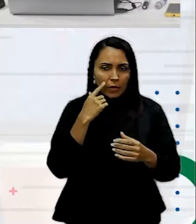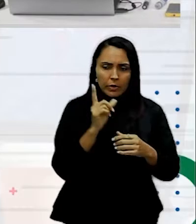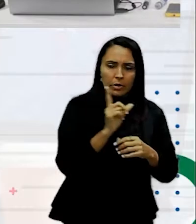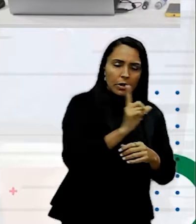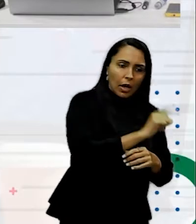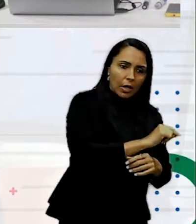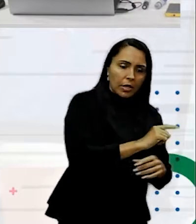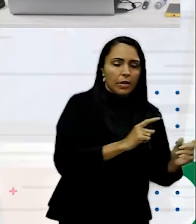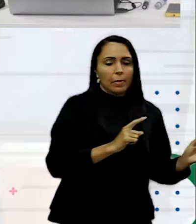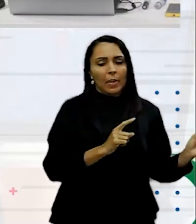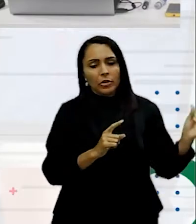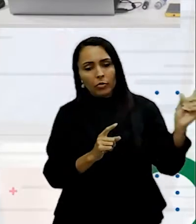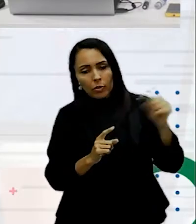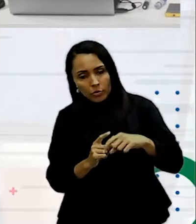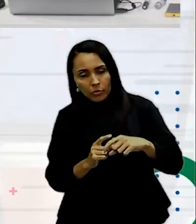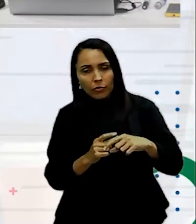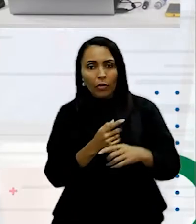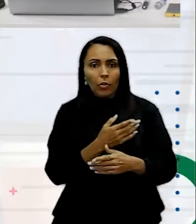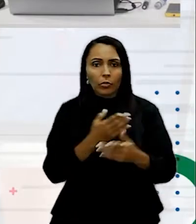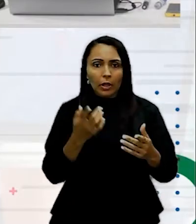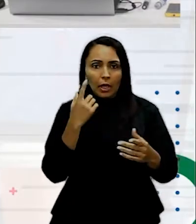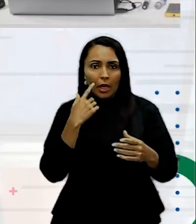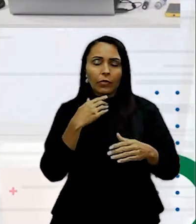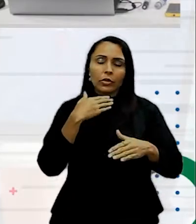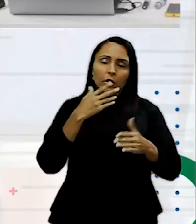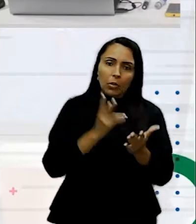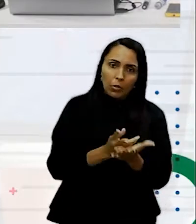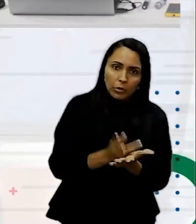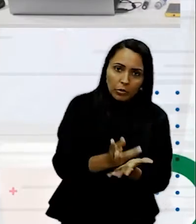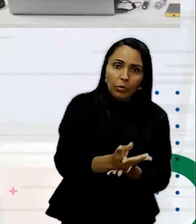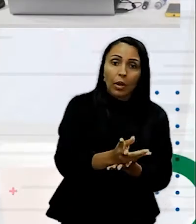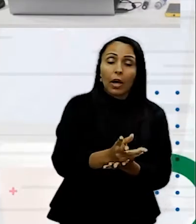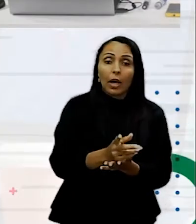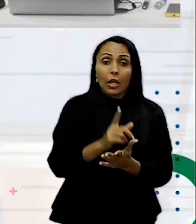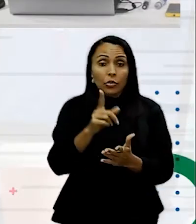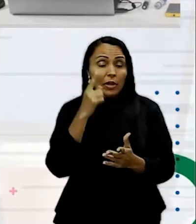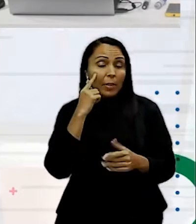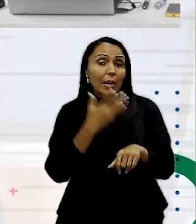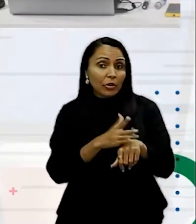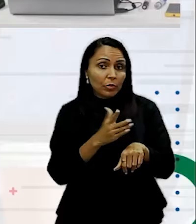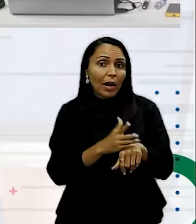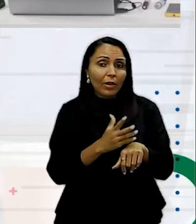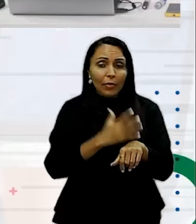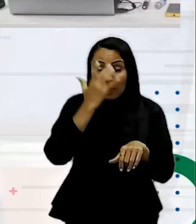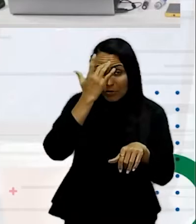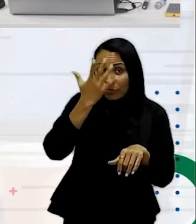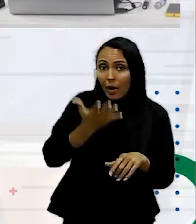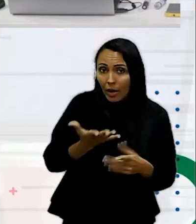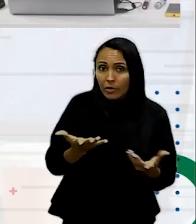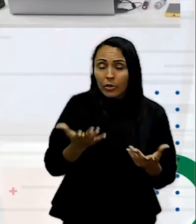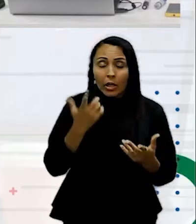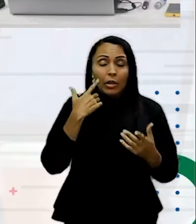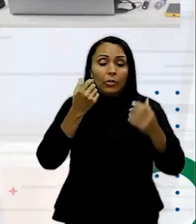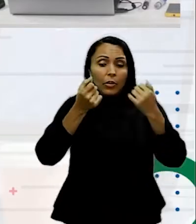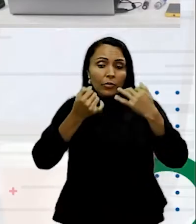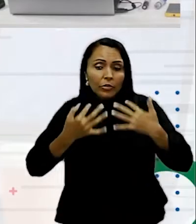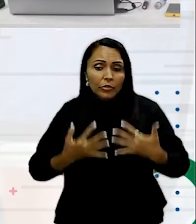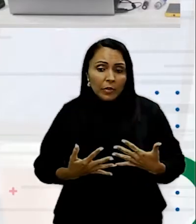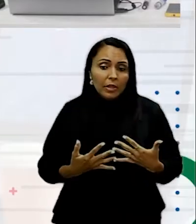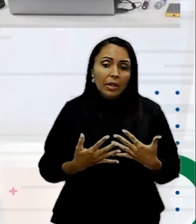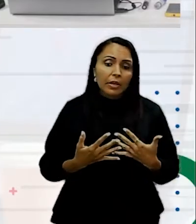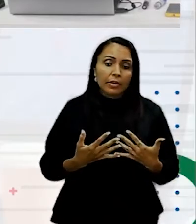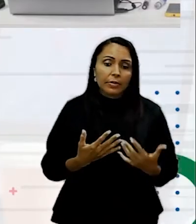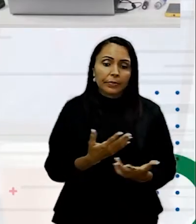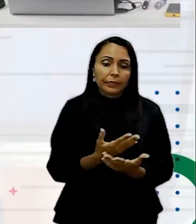quando volta, continua do ponto que parou. Isso para mim é mais prático porque faz aquilo que eu falei, né?